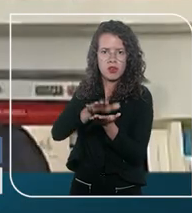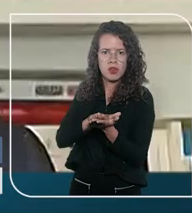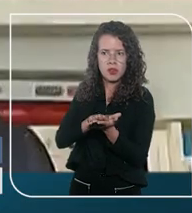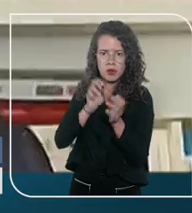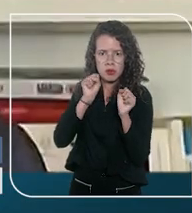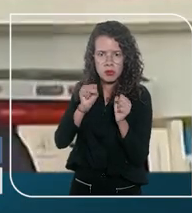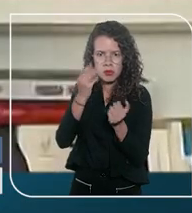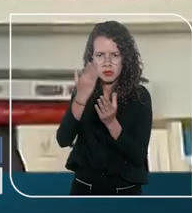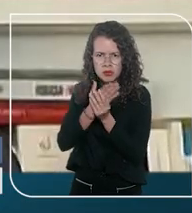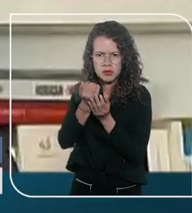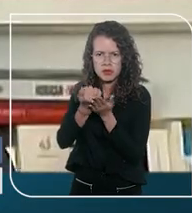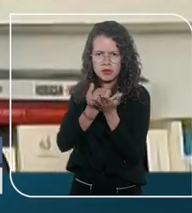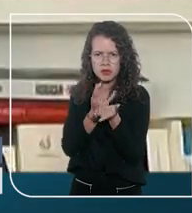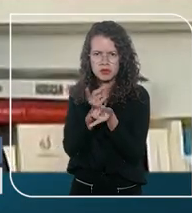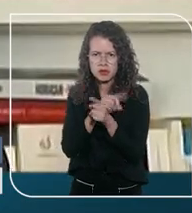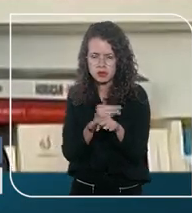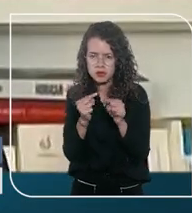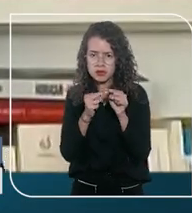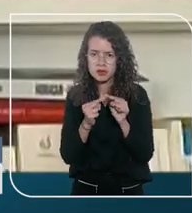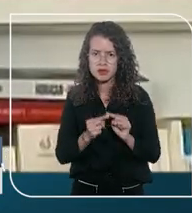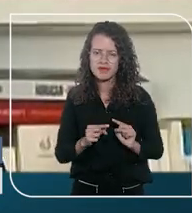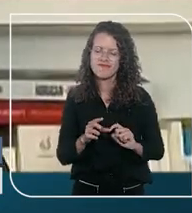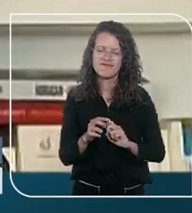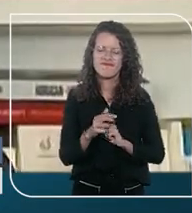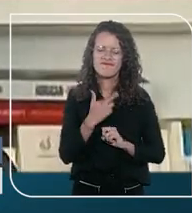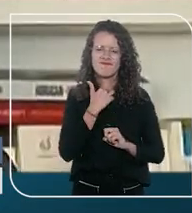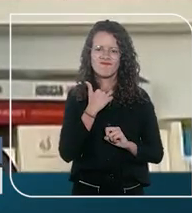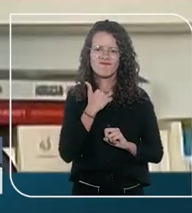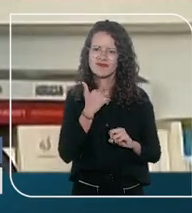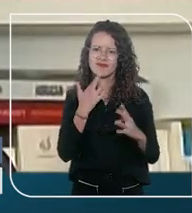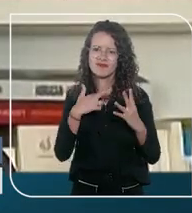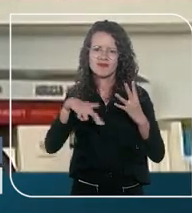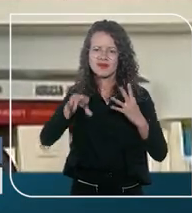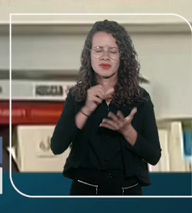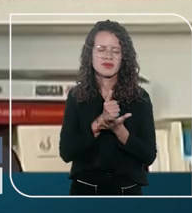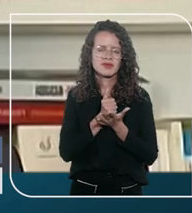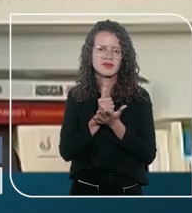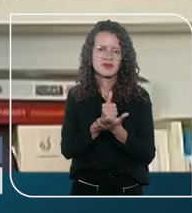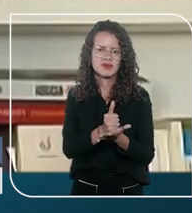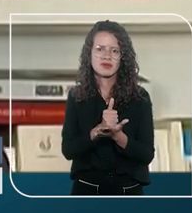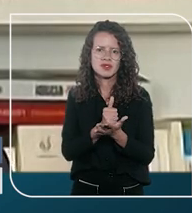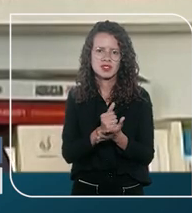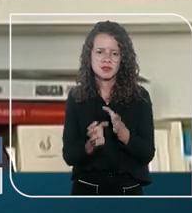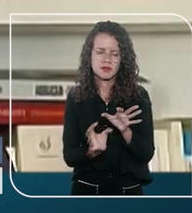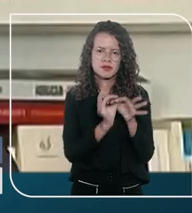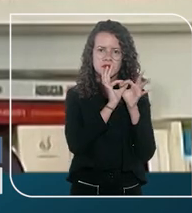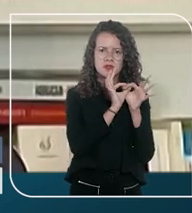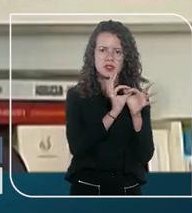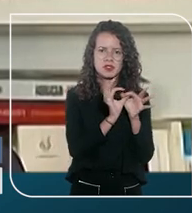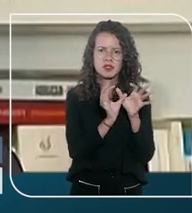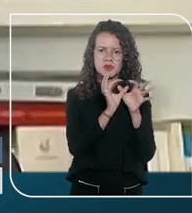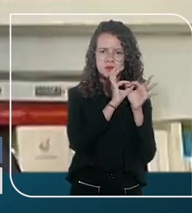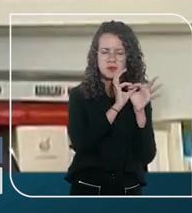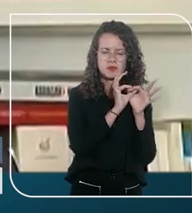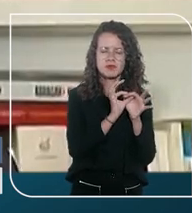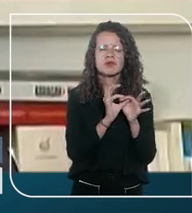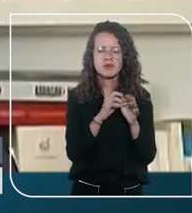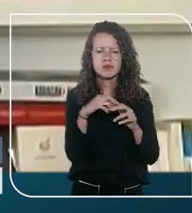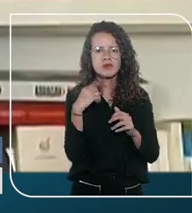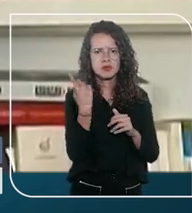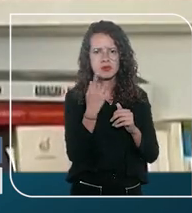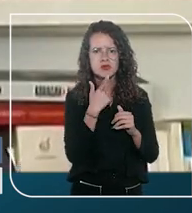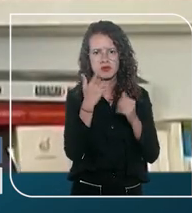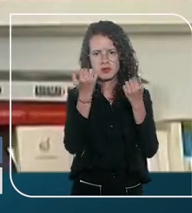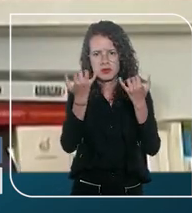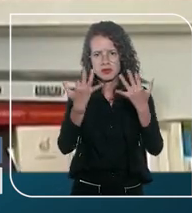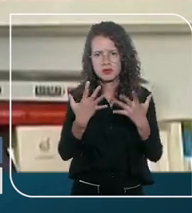Não, Fátima, não pode. Trata-se de um recurso, né, de fundamentação vinculada, né, conforme nós já mencionamos,